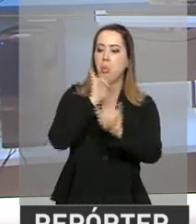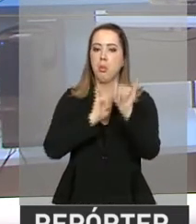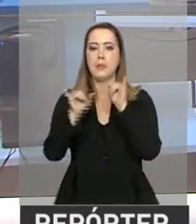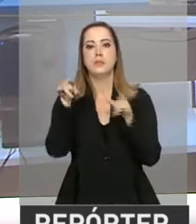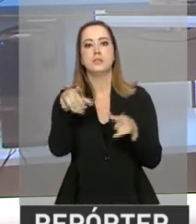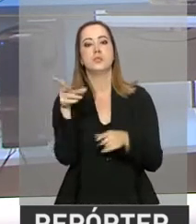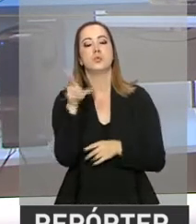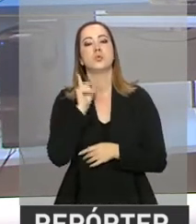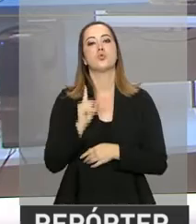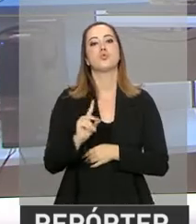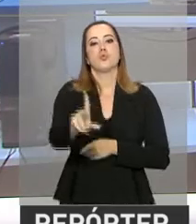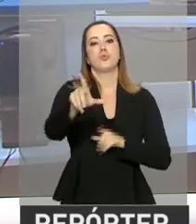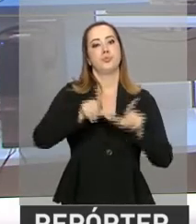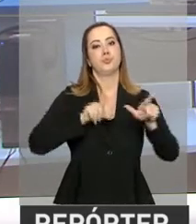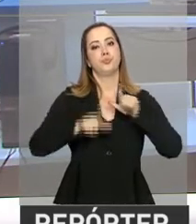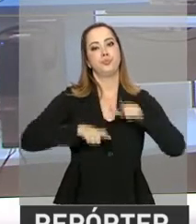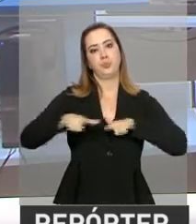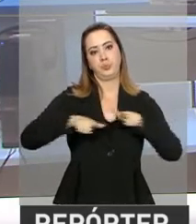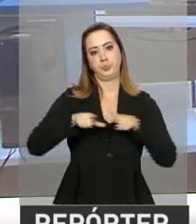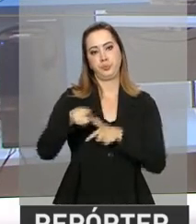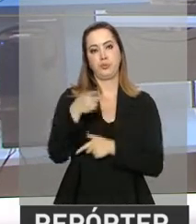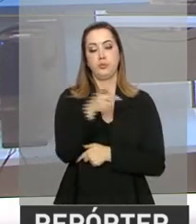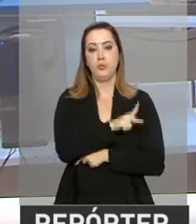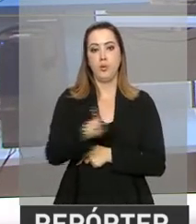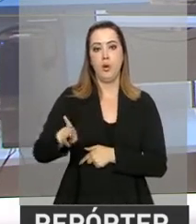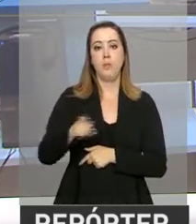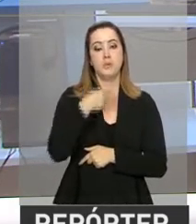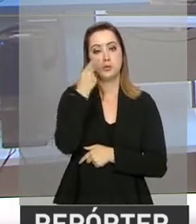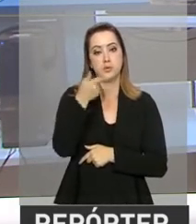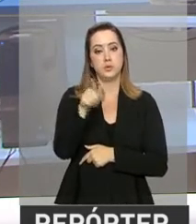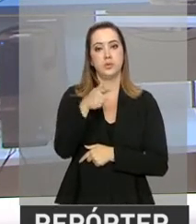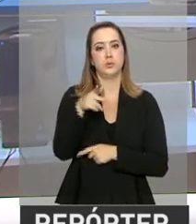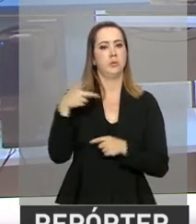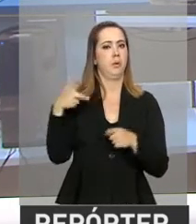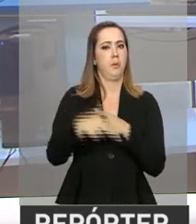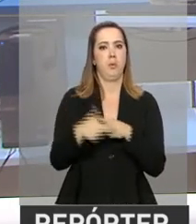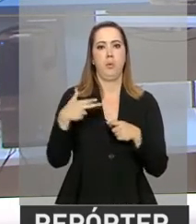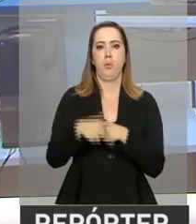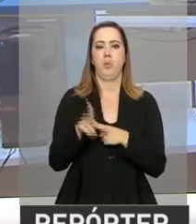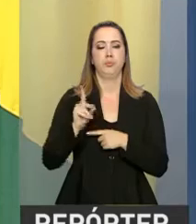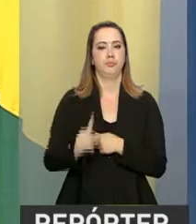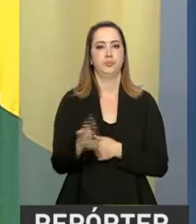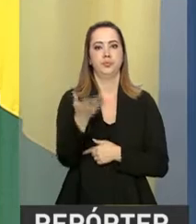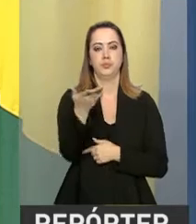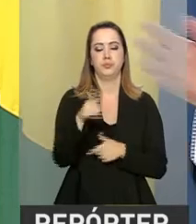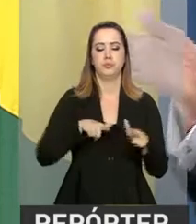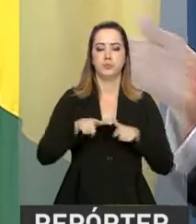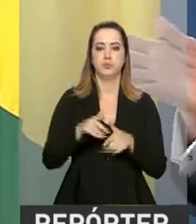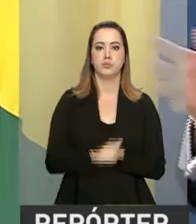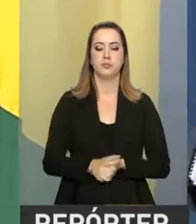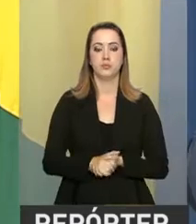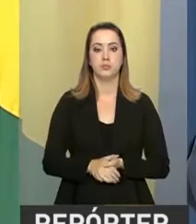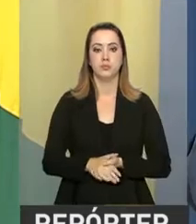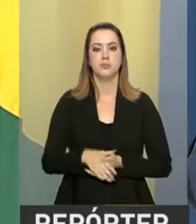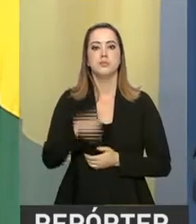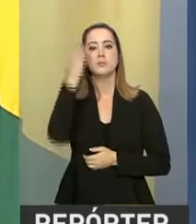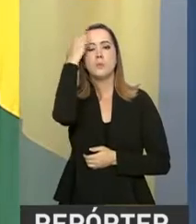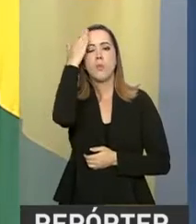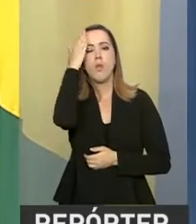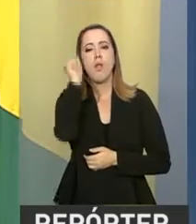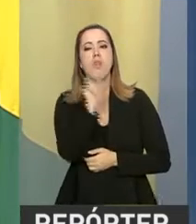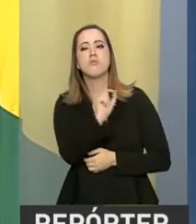direitos trabalhistas segundo o presidente não haverá perdas para os empregados quem sabe